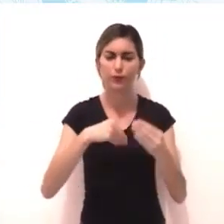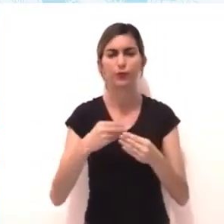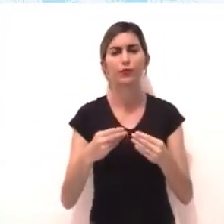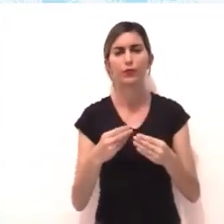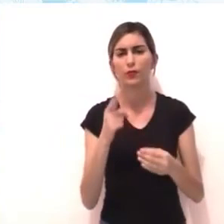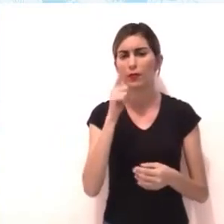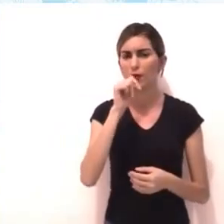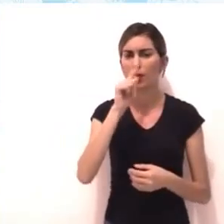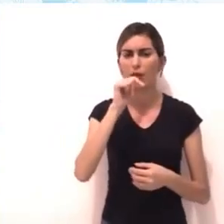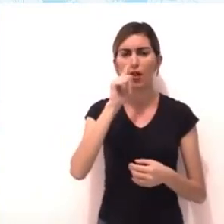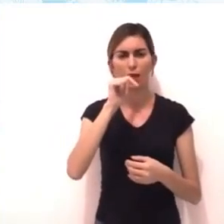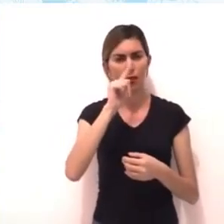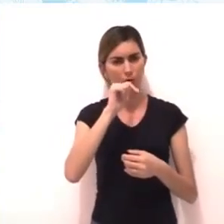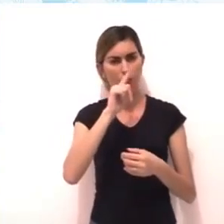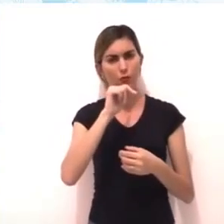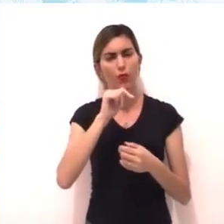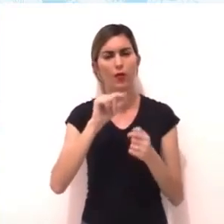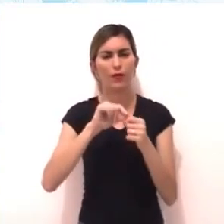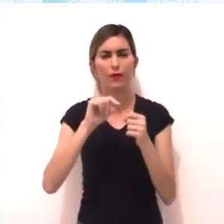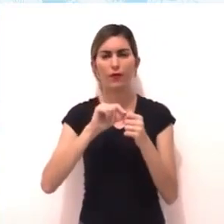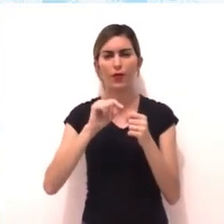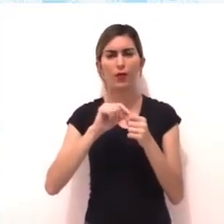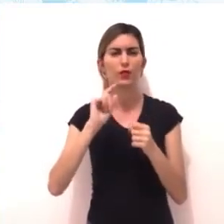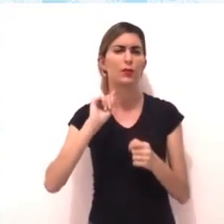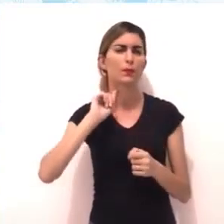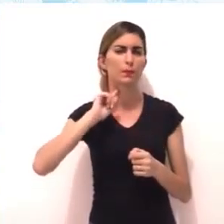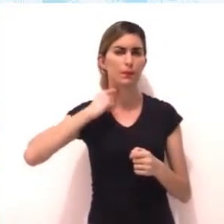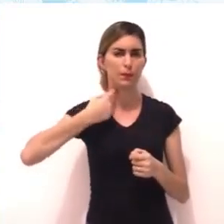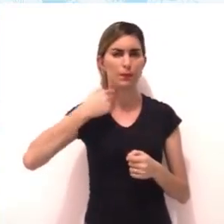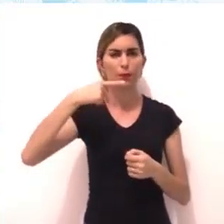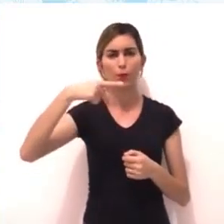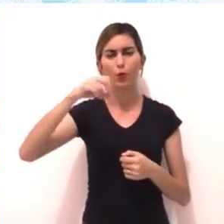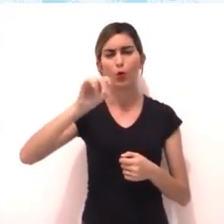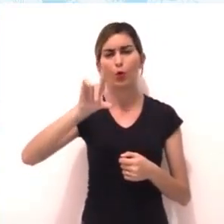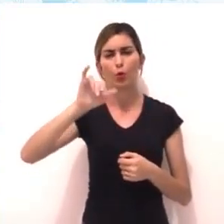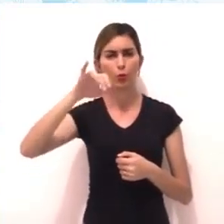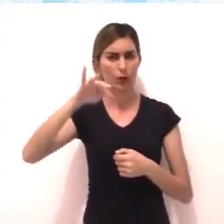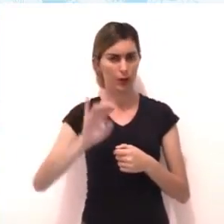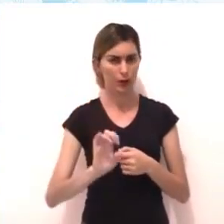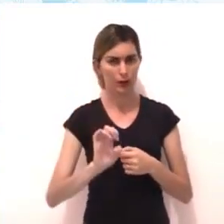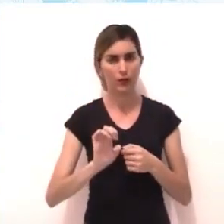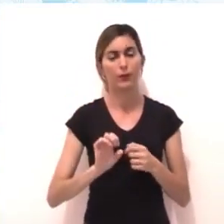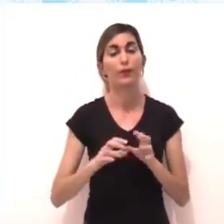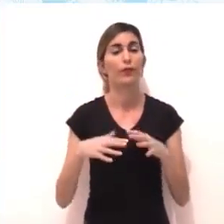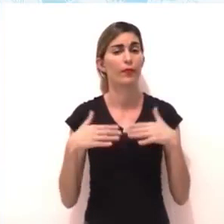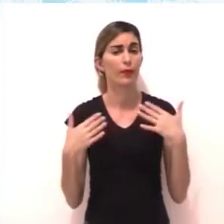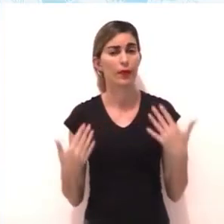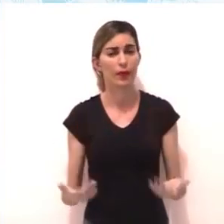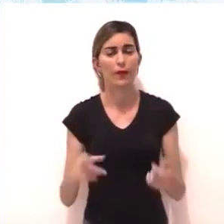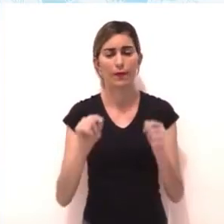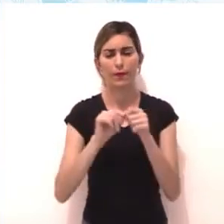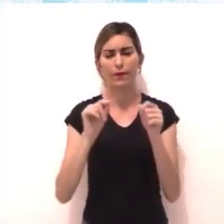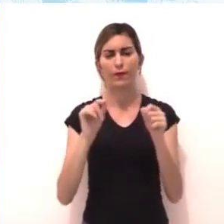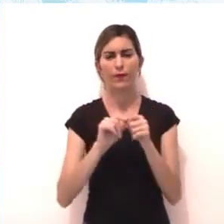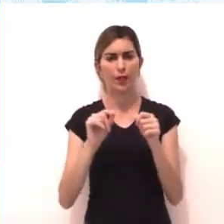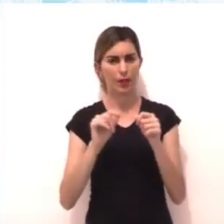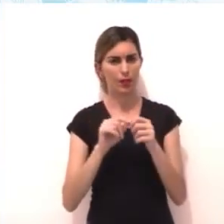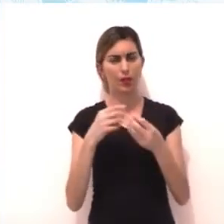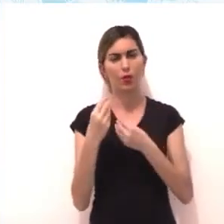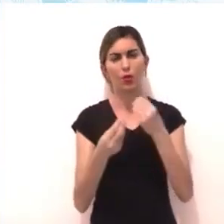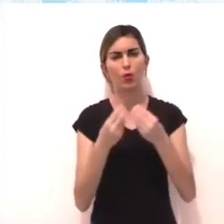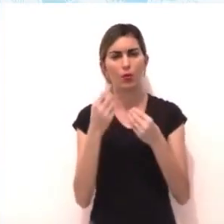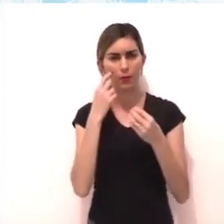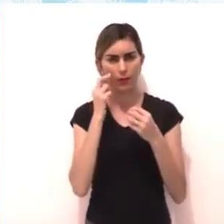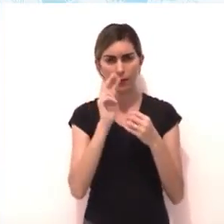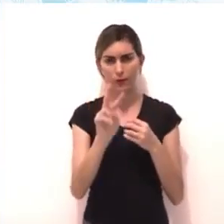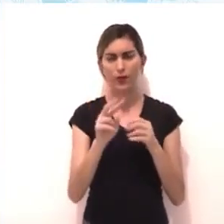a água e formar um poluente secundário, né? E aí vai se formar, como vocês podem